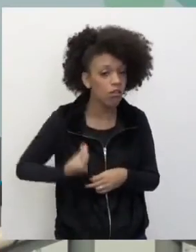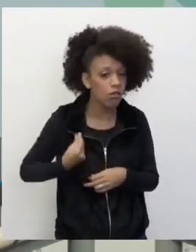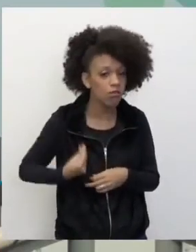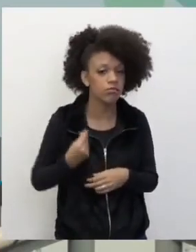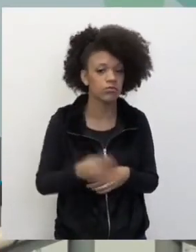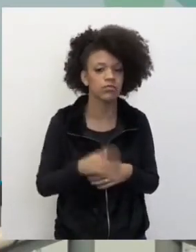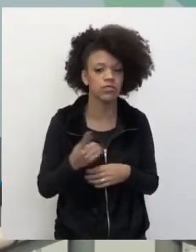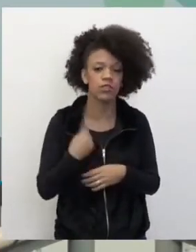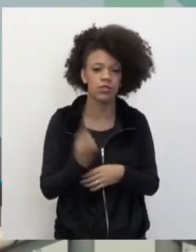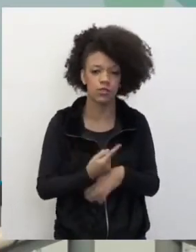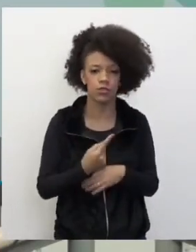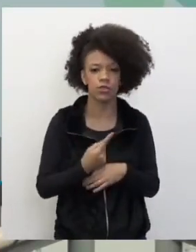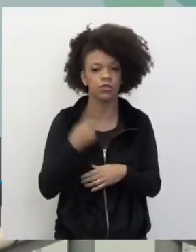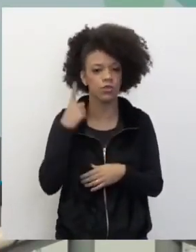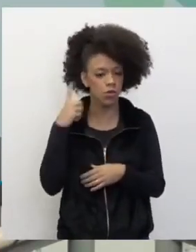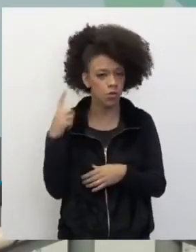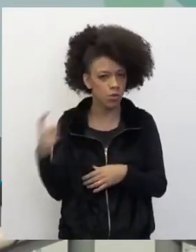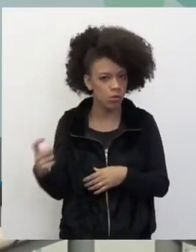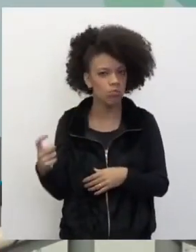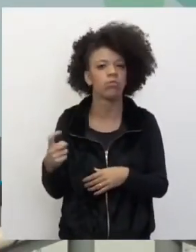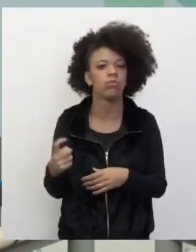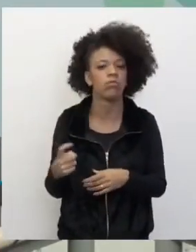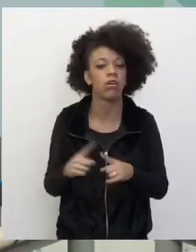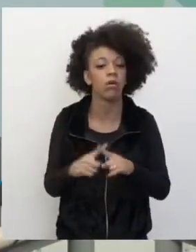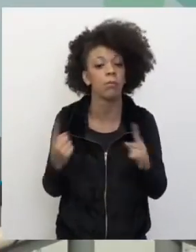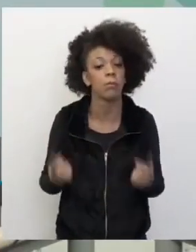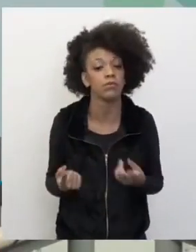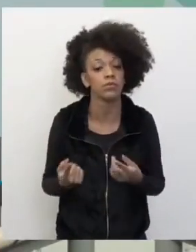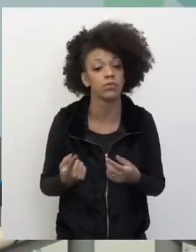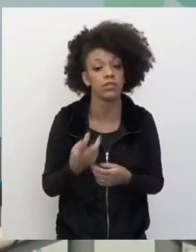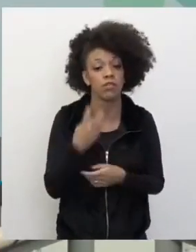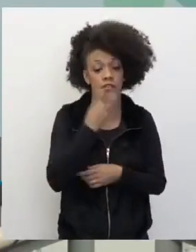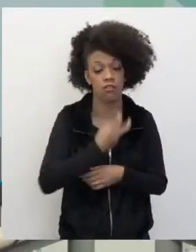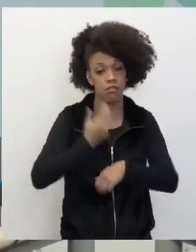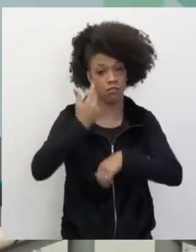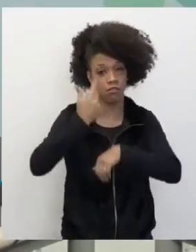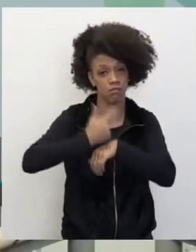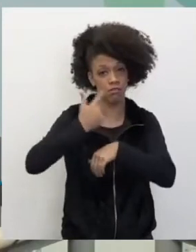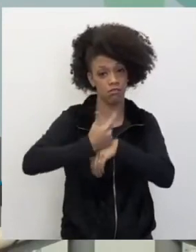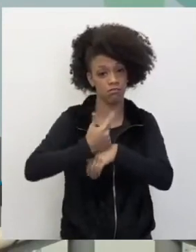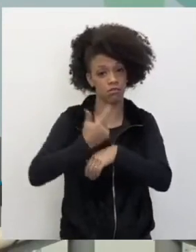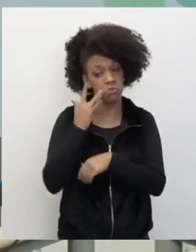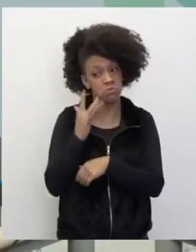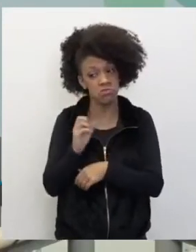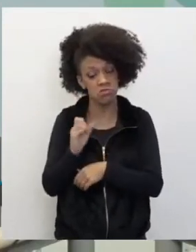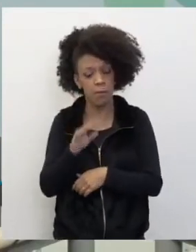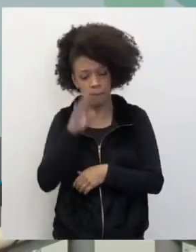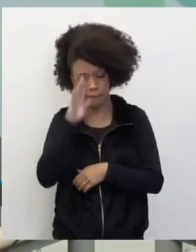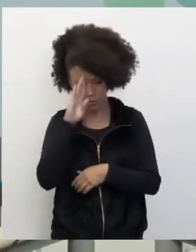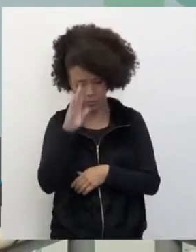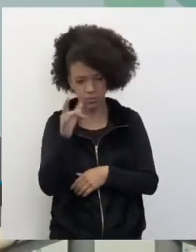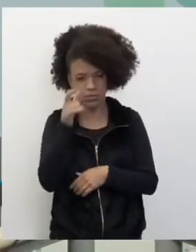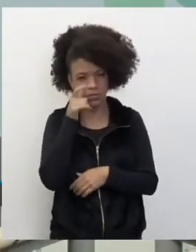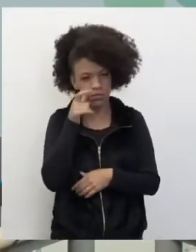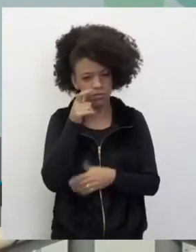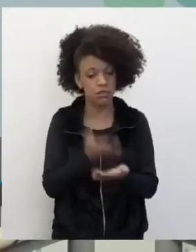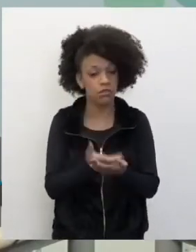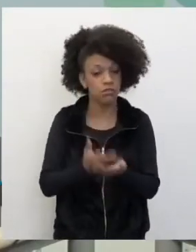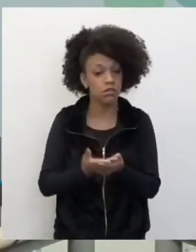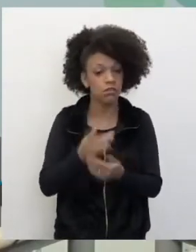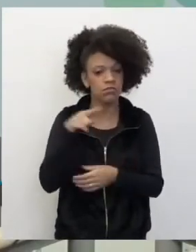etc., nós escutamos uma voz. Quando ela é gravada, não sei se você já... Principalmente quando eu assisto as minhas aulas